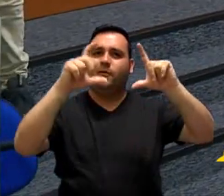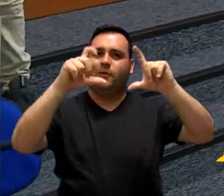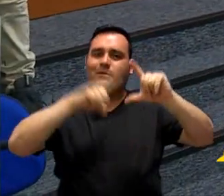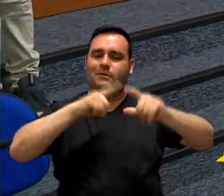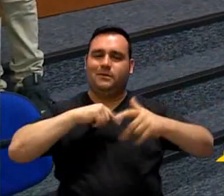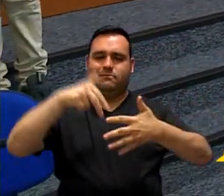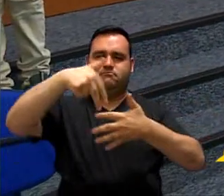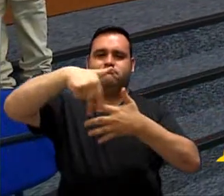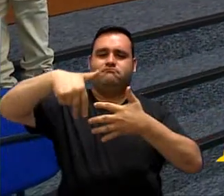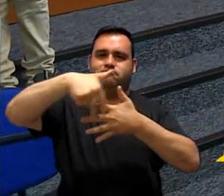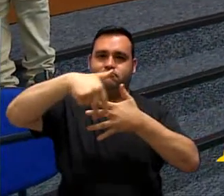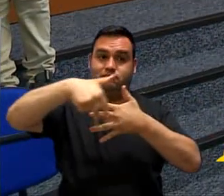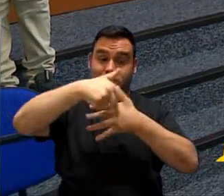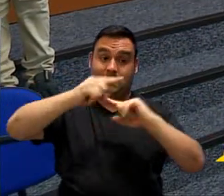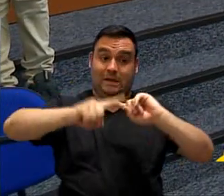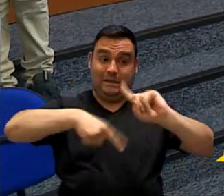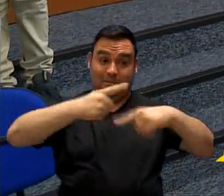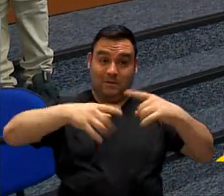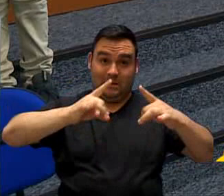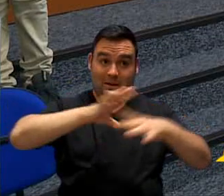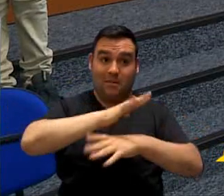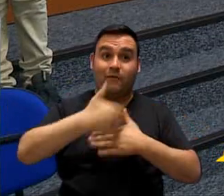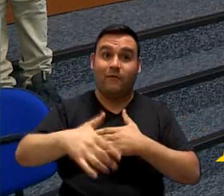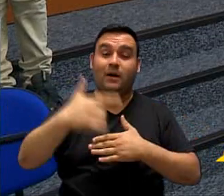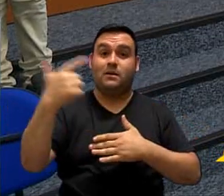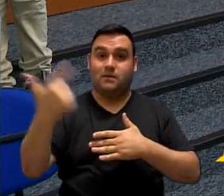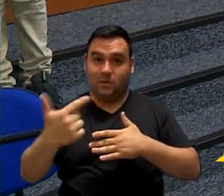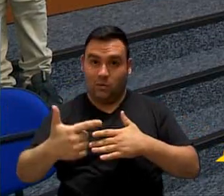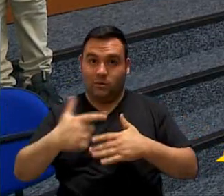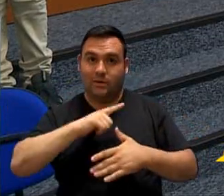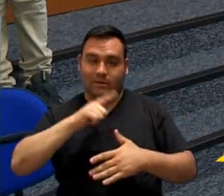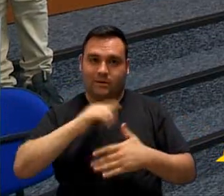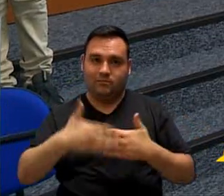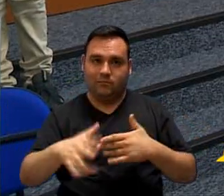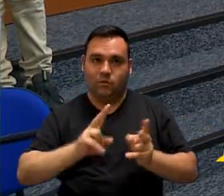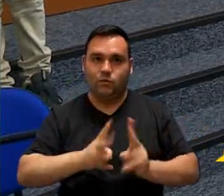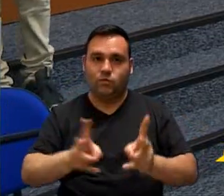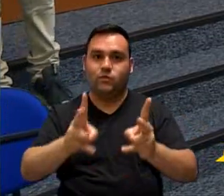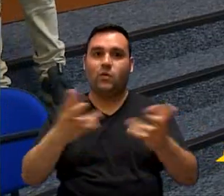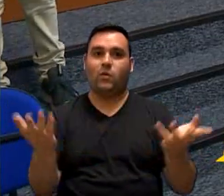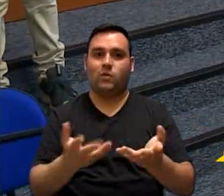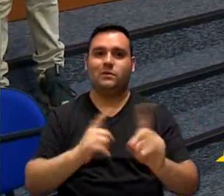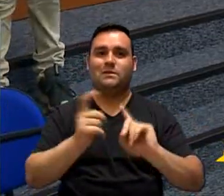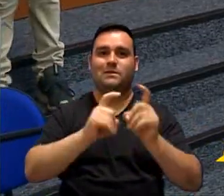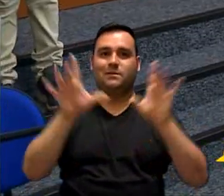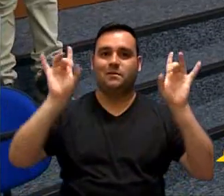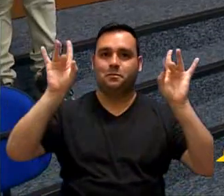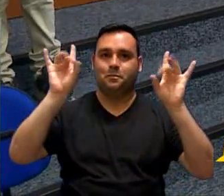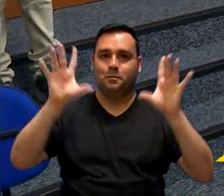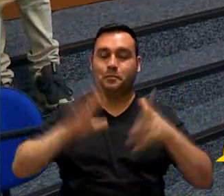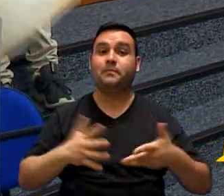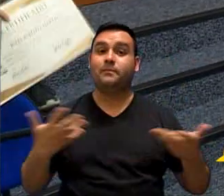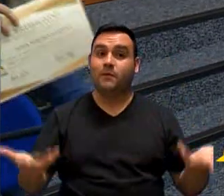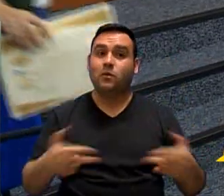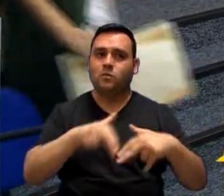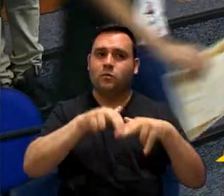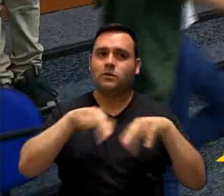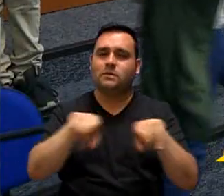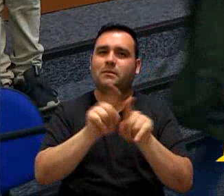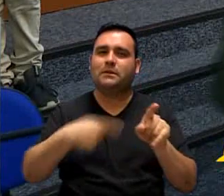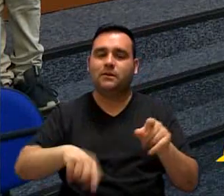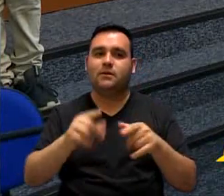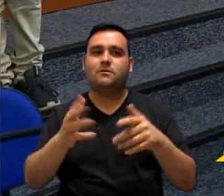ok? Nós lembramos que após essa parte, teremos uma segunda parte, vereador Renan, durante esta sessão. Portanto, por isso